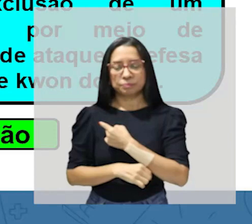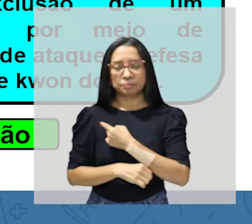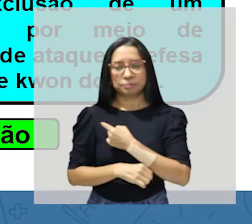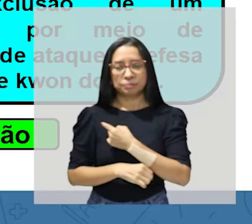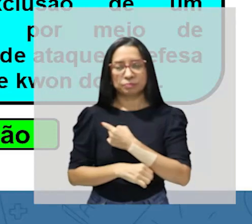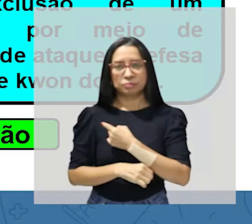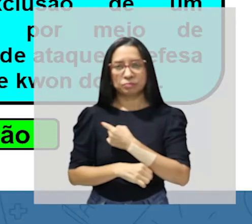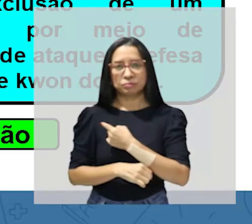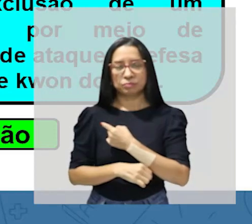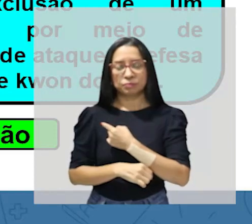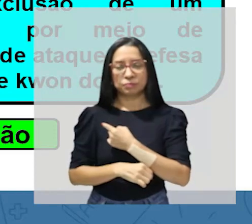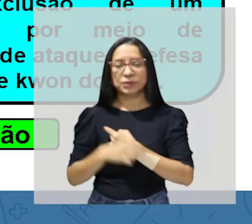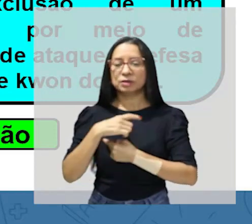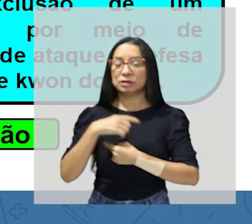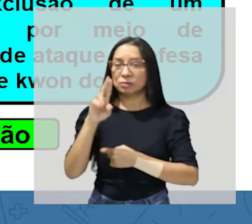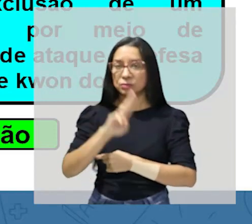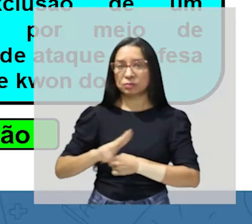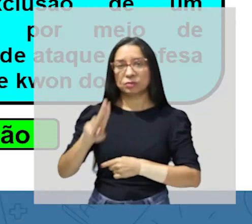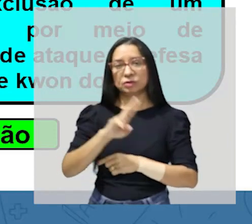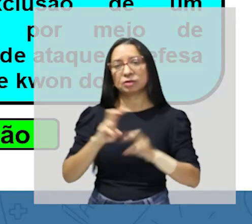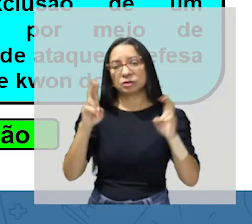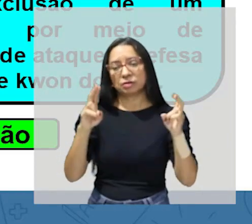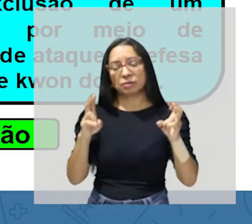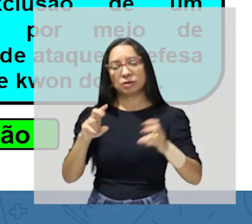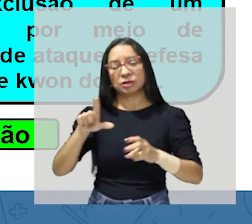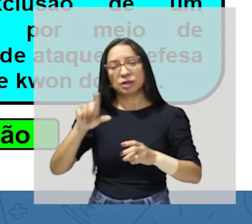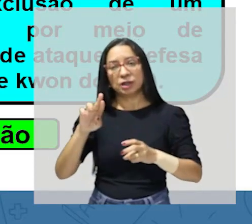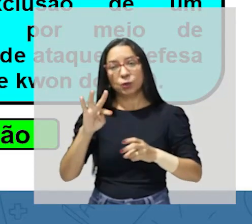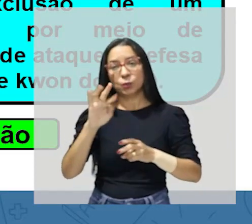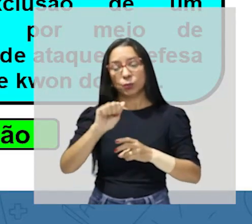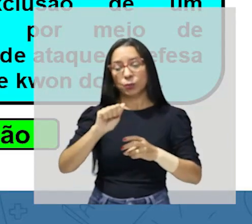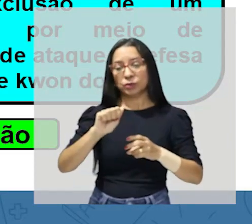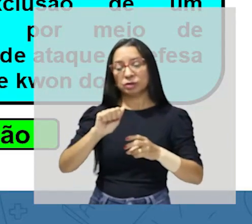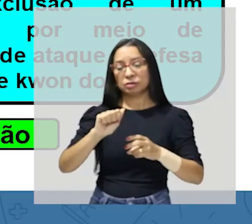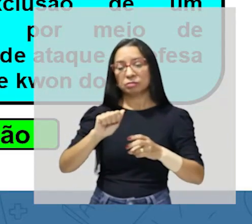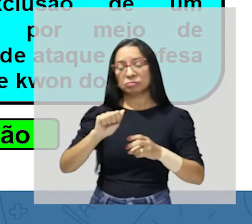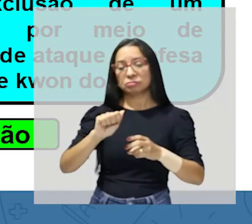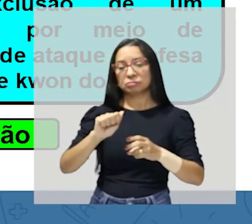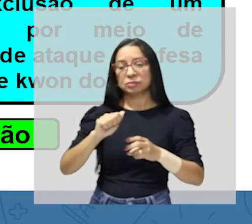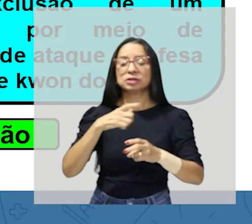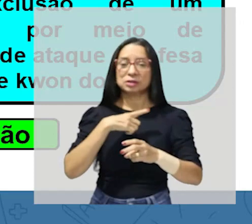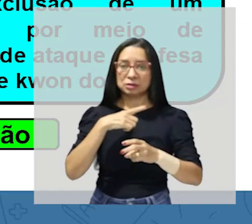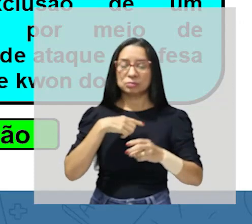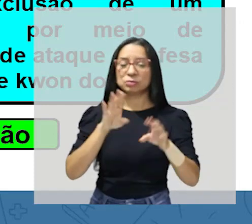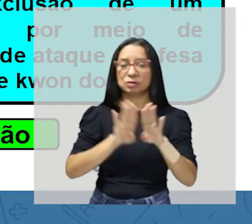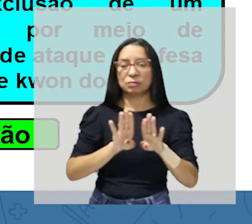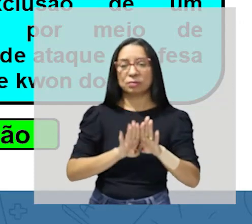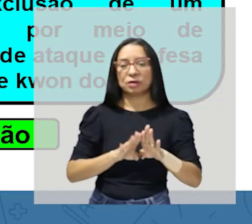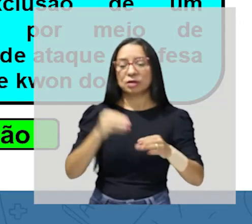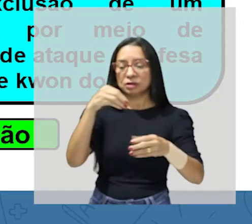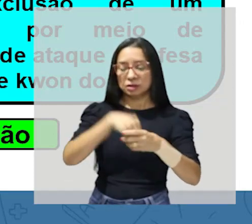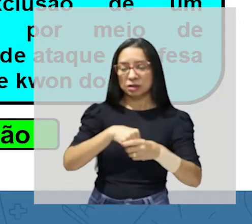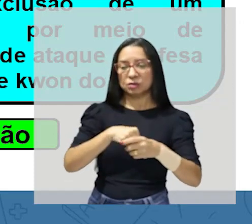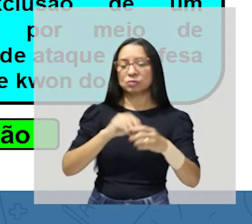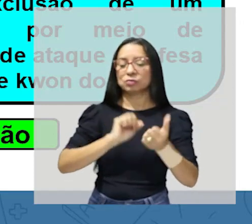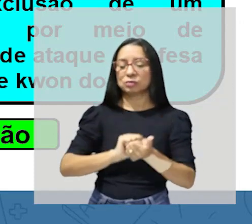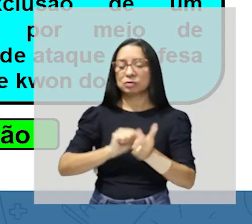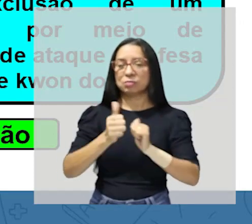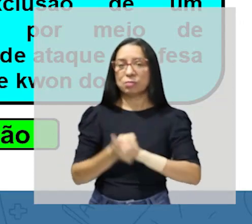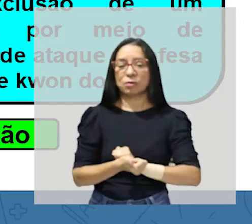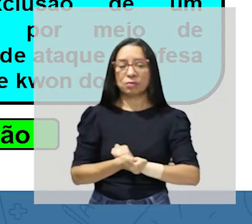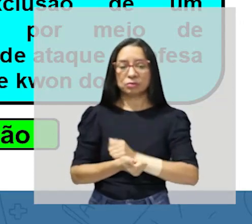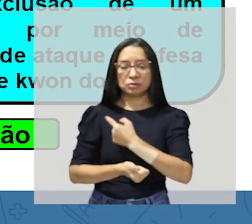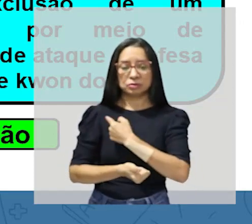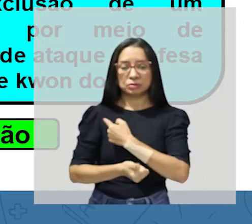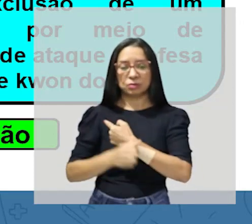nós temos a unidade temática da luta, que é separadinha lá, e nós temos dentro dos esportes